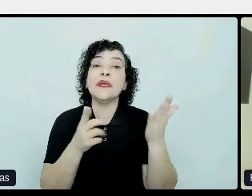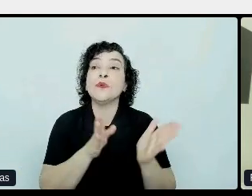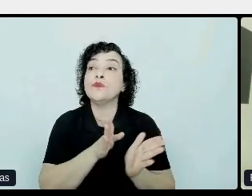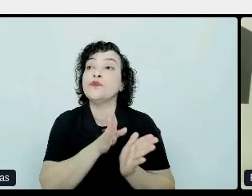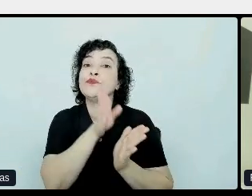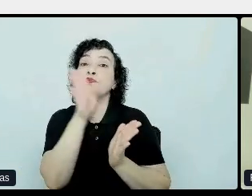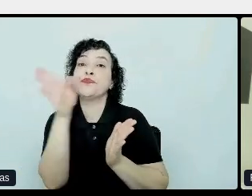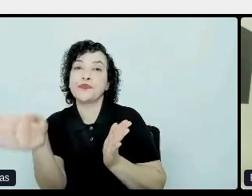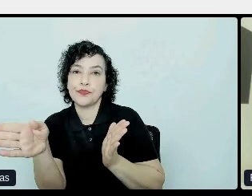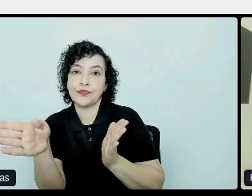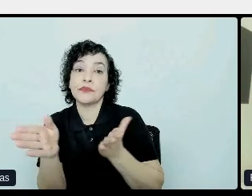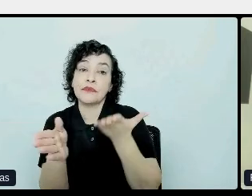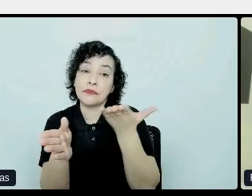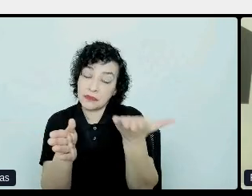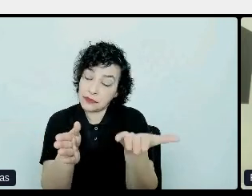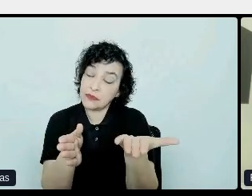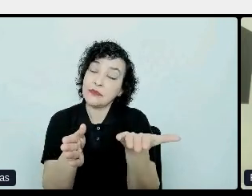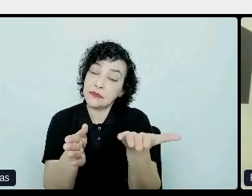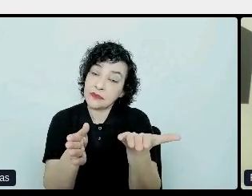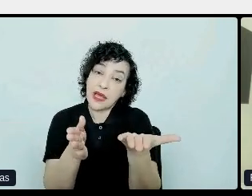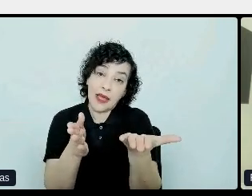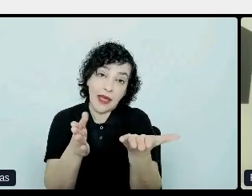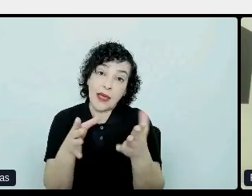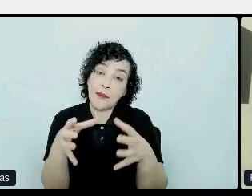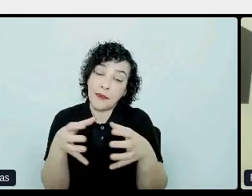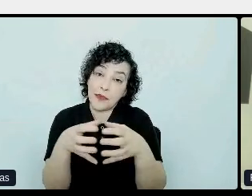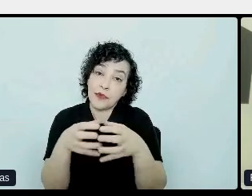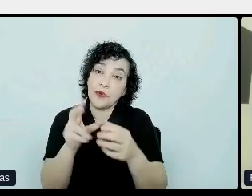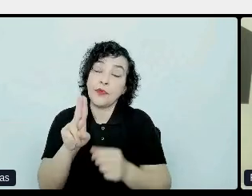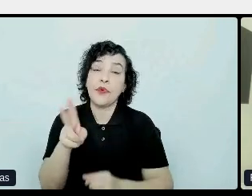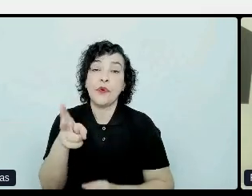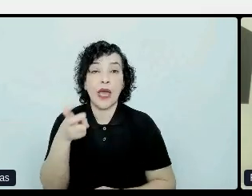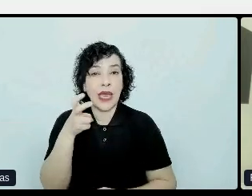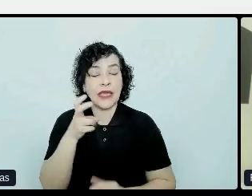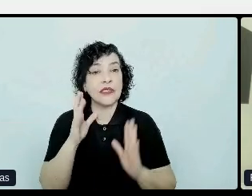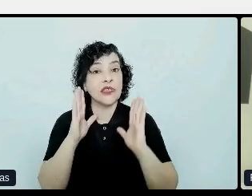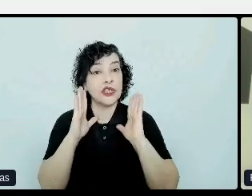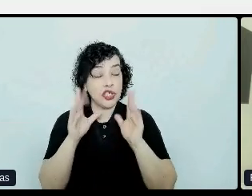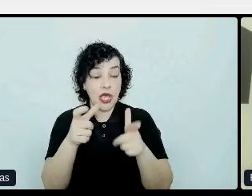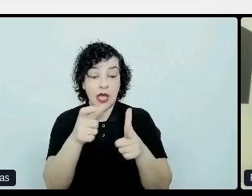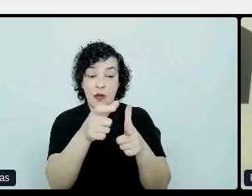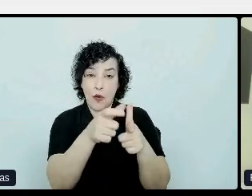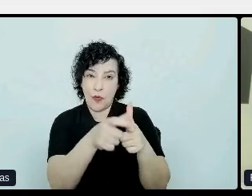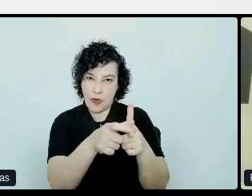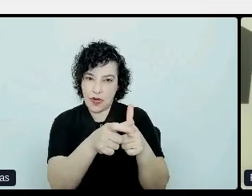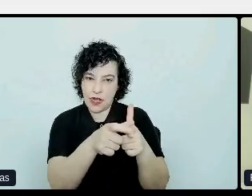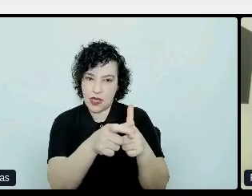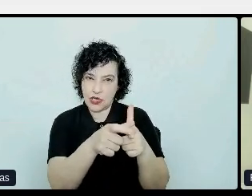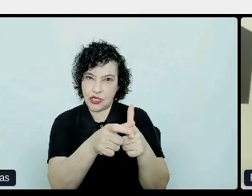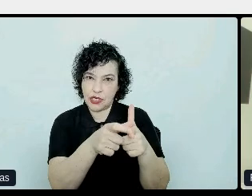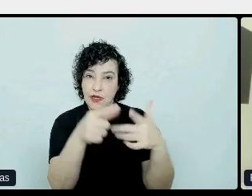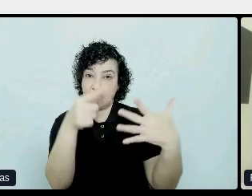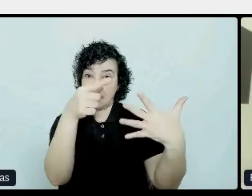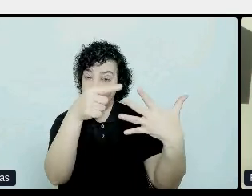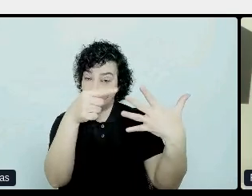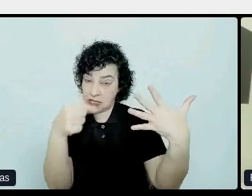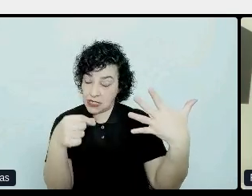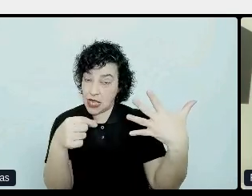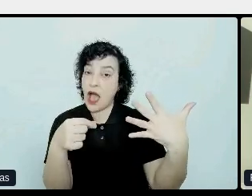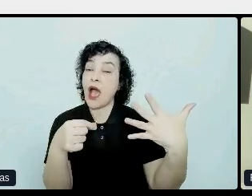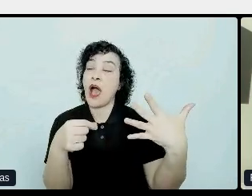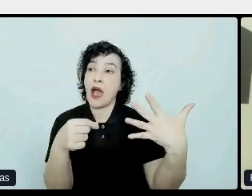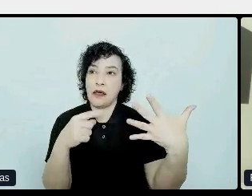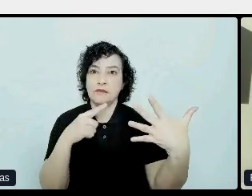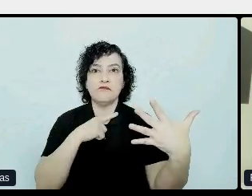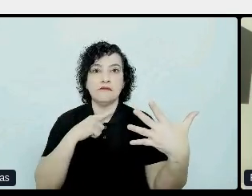um item, né, para o X-Writer. Então, assim, ele já vai pegar um componente que já trata outros problemas, né,